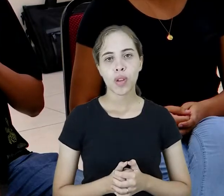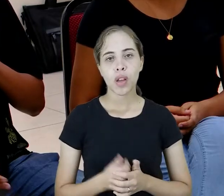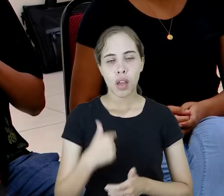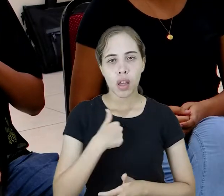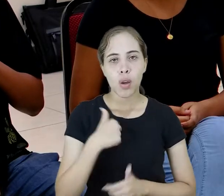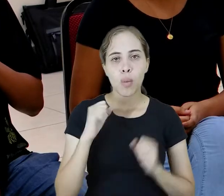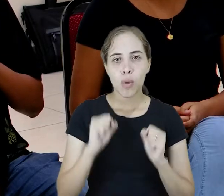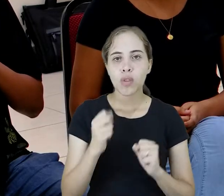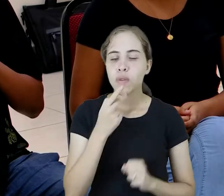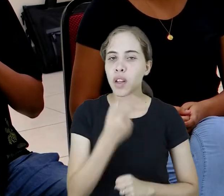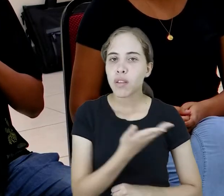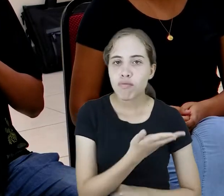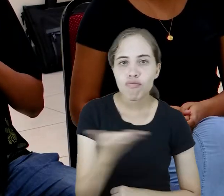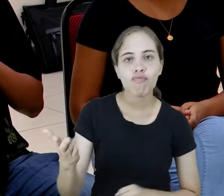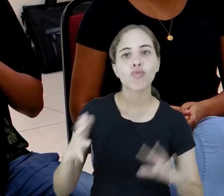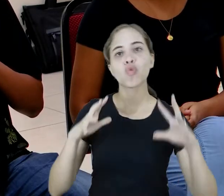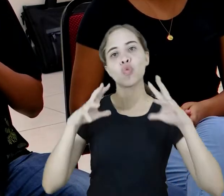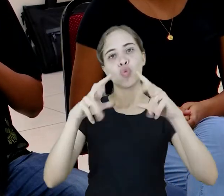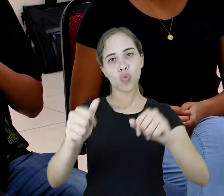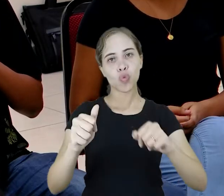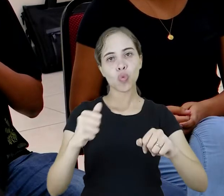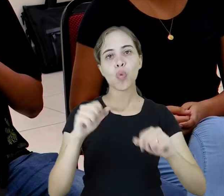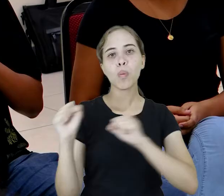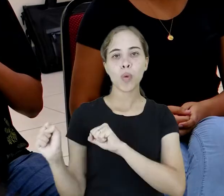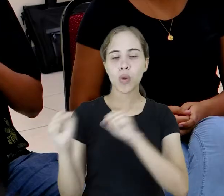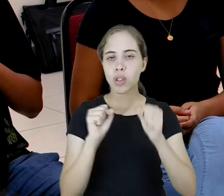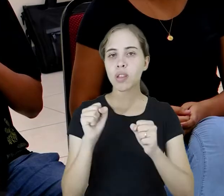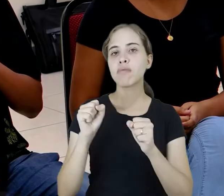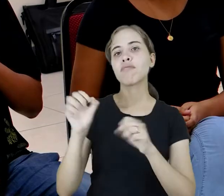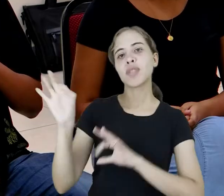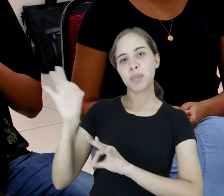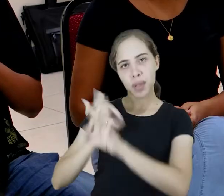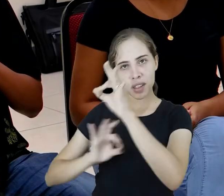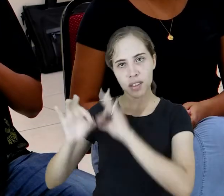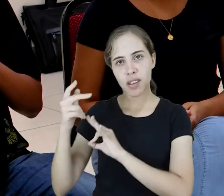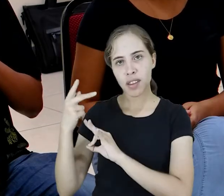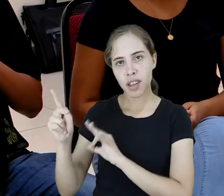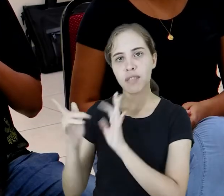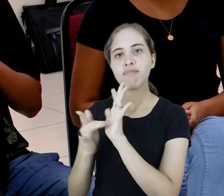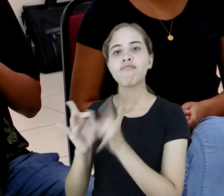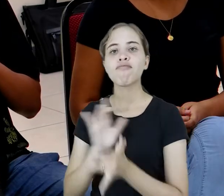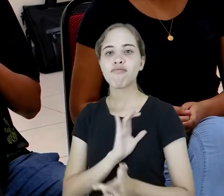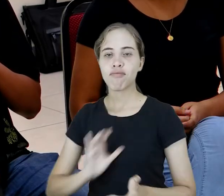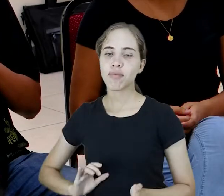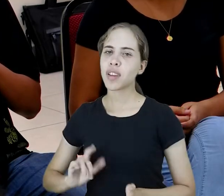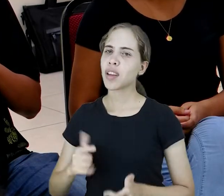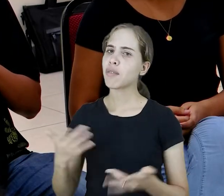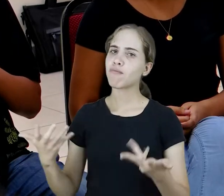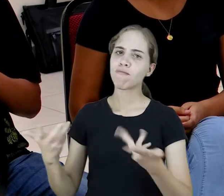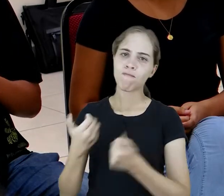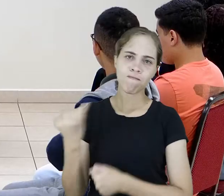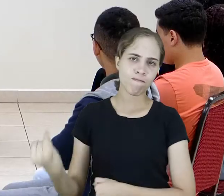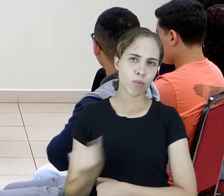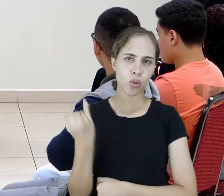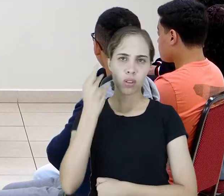Eu posso dizer por todo mundo aqui que o poder expiador de Jesus Cristo é imprescindível para a humanidade.